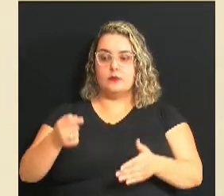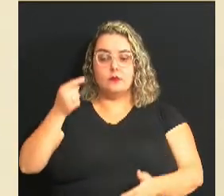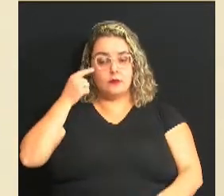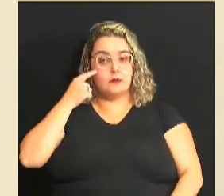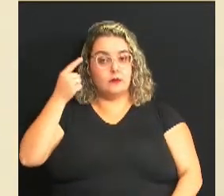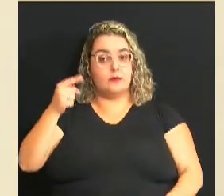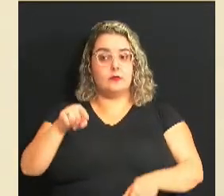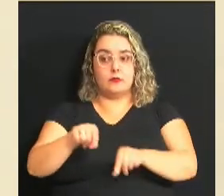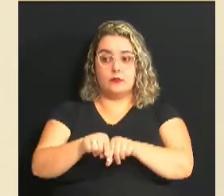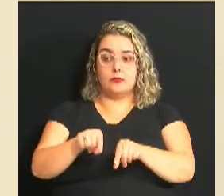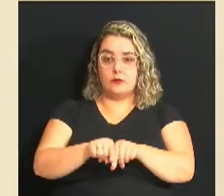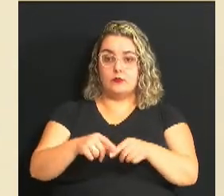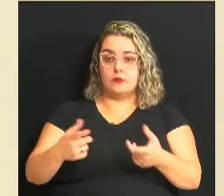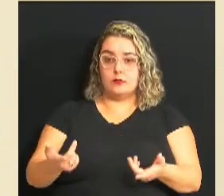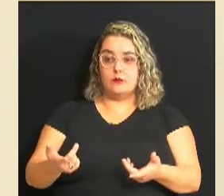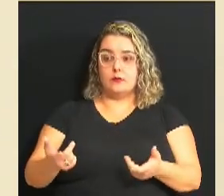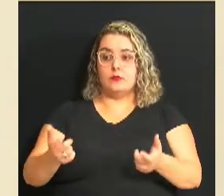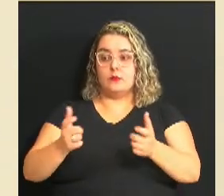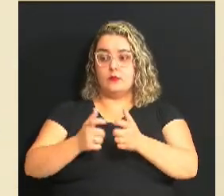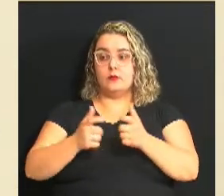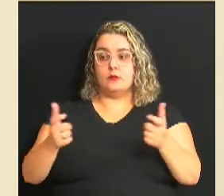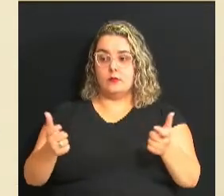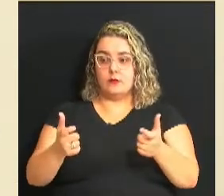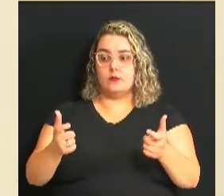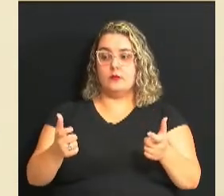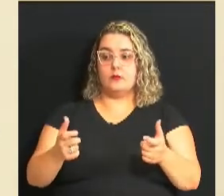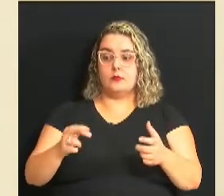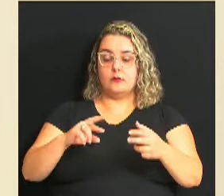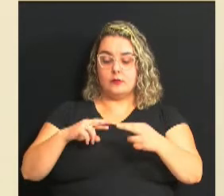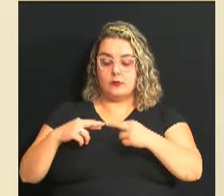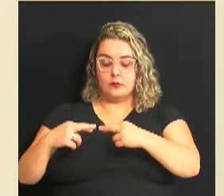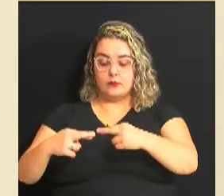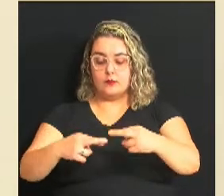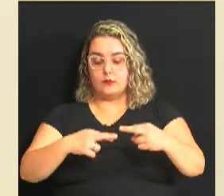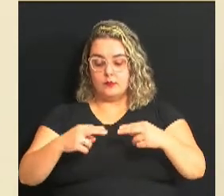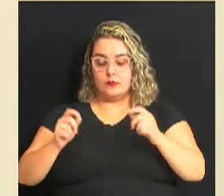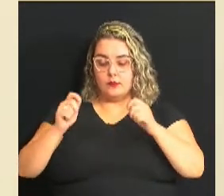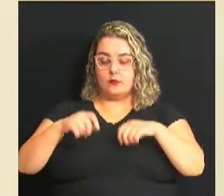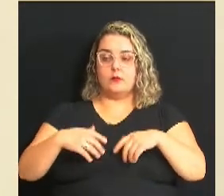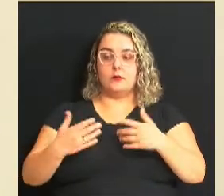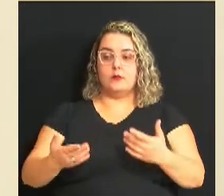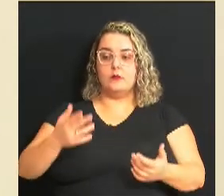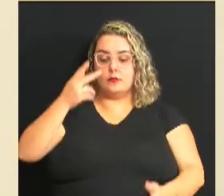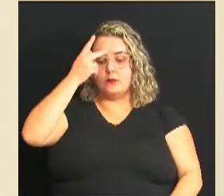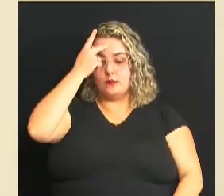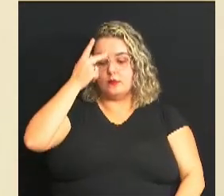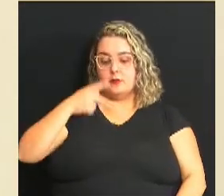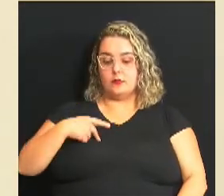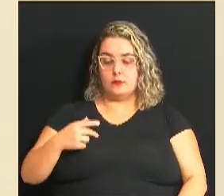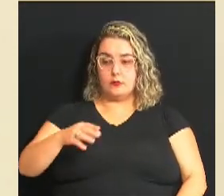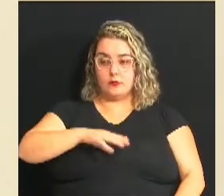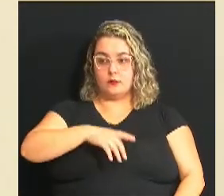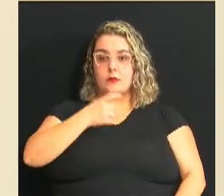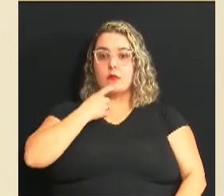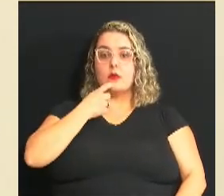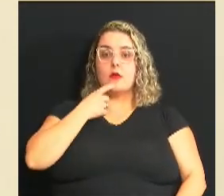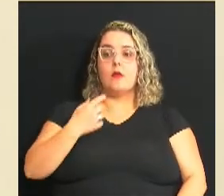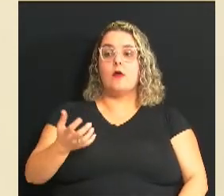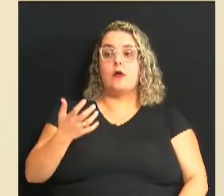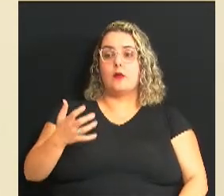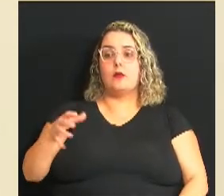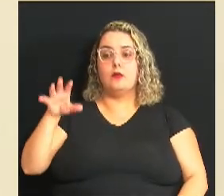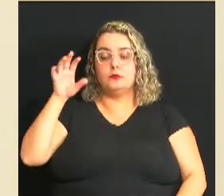porque aumenta a rede, né, o potencial da própria cidade. E queria também ouvir, a